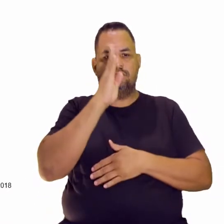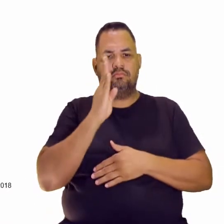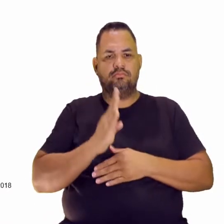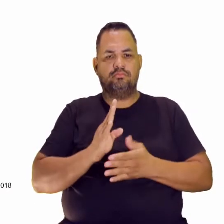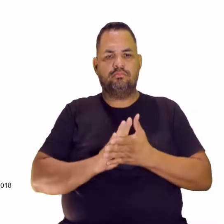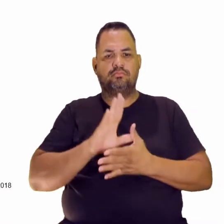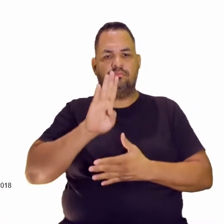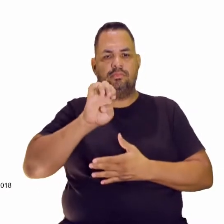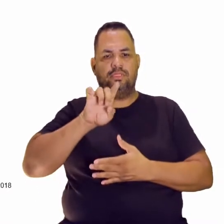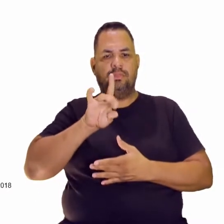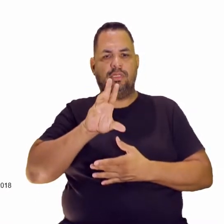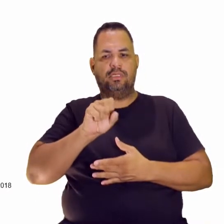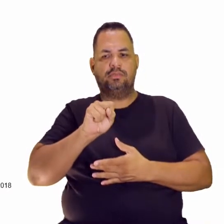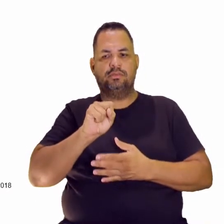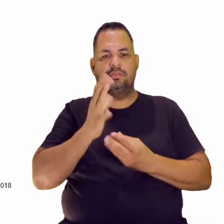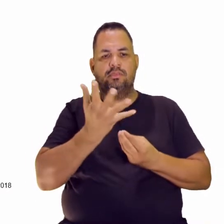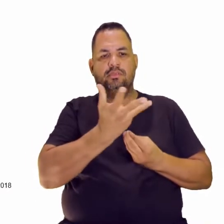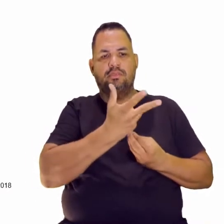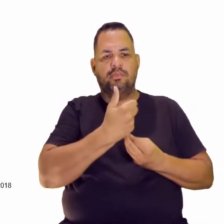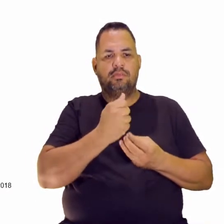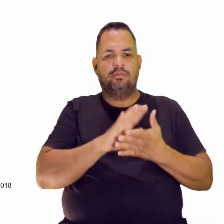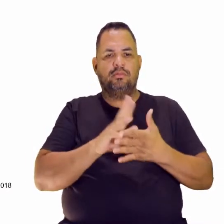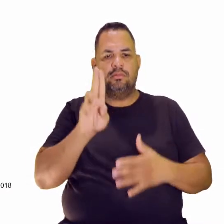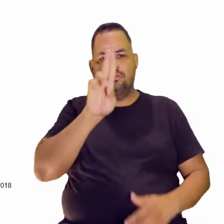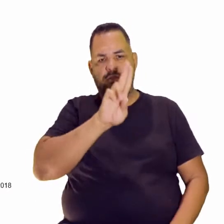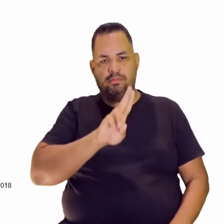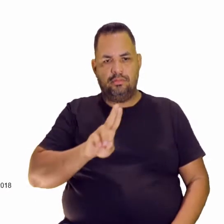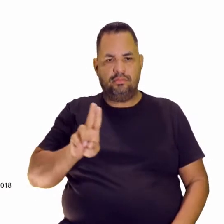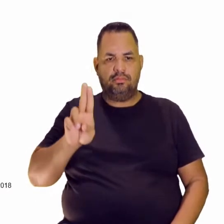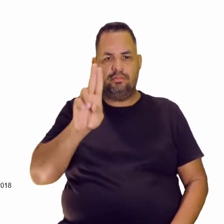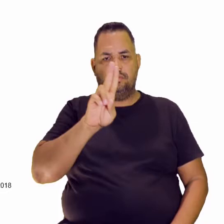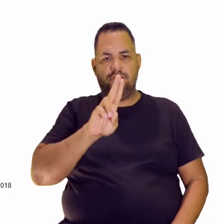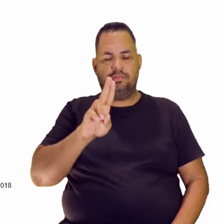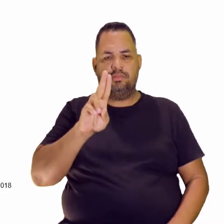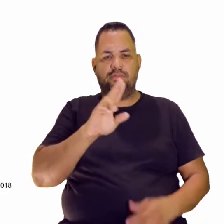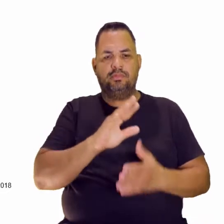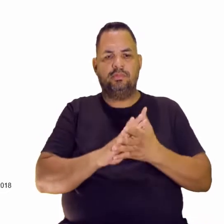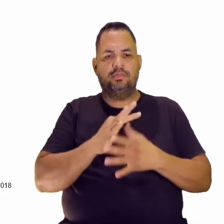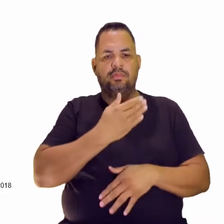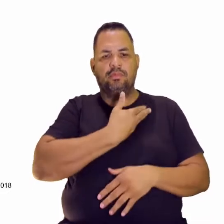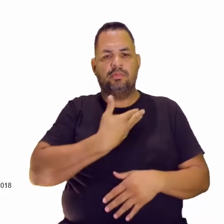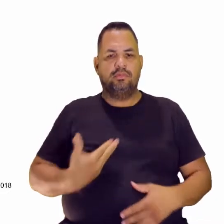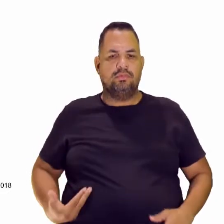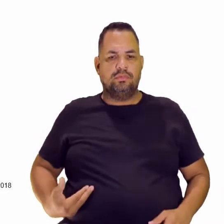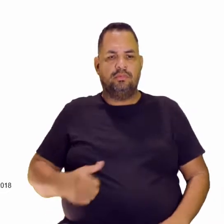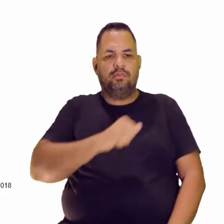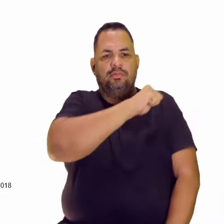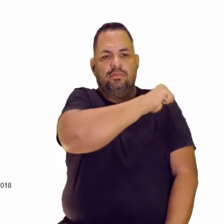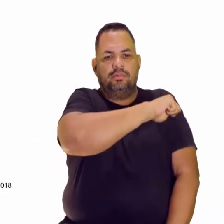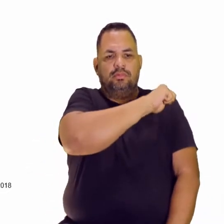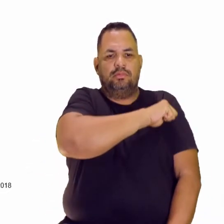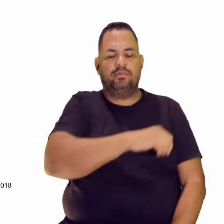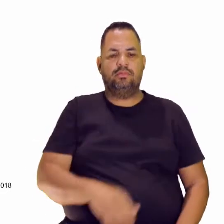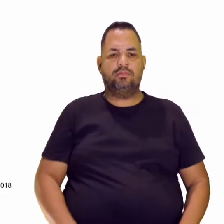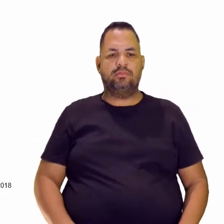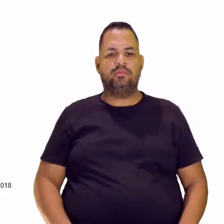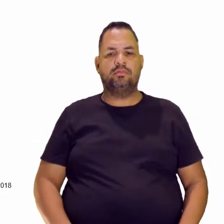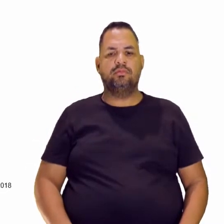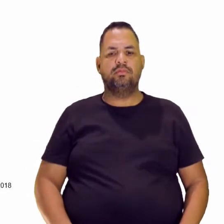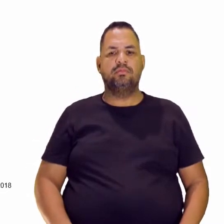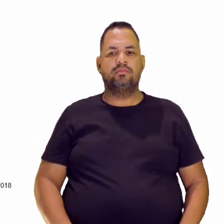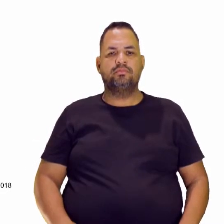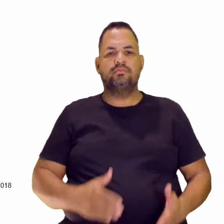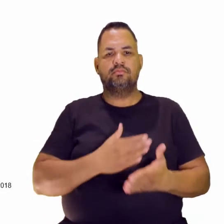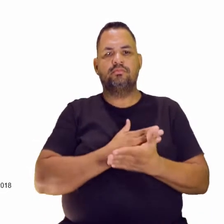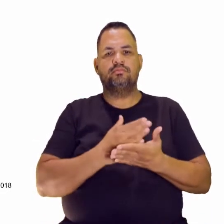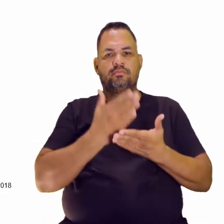Nacional de Belas Artes, pela Universidade Federal do Rio de Janeiro, tá? Então começou